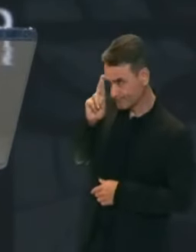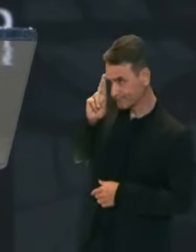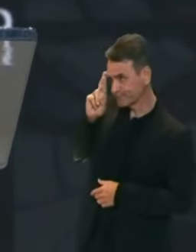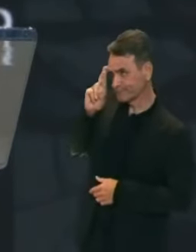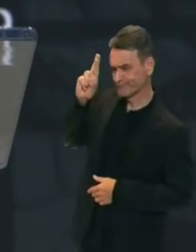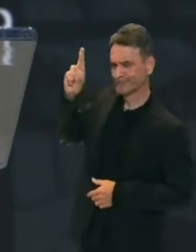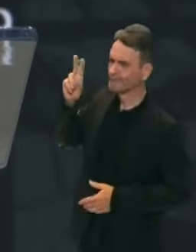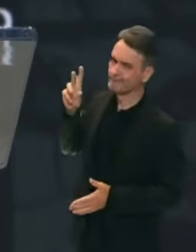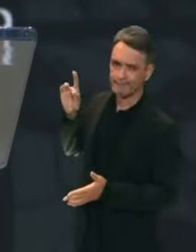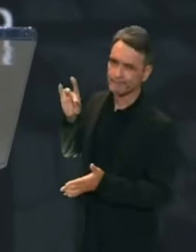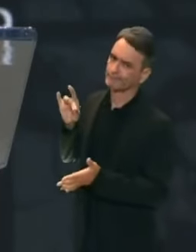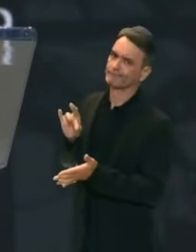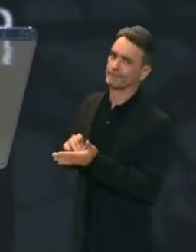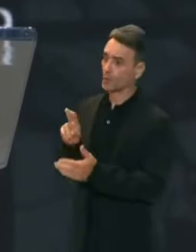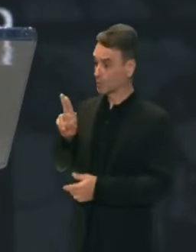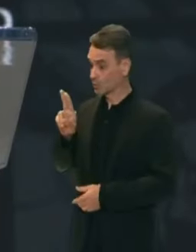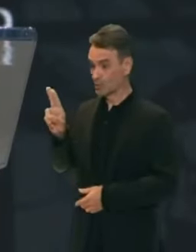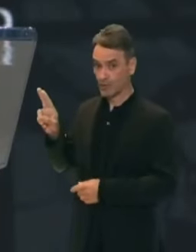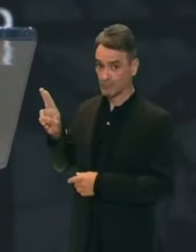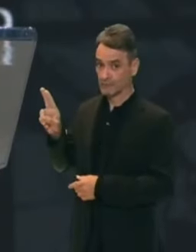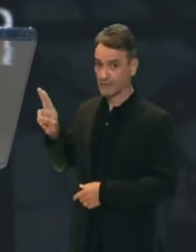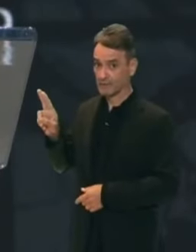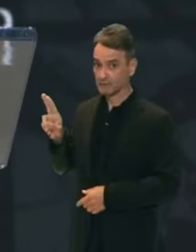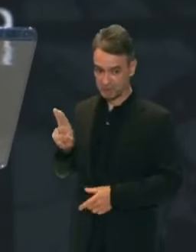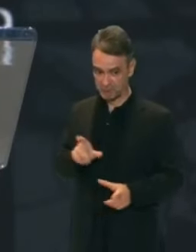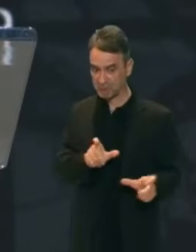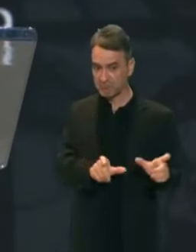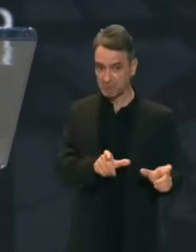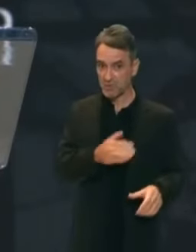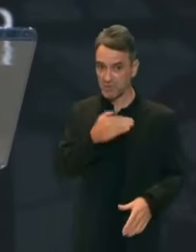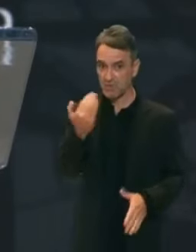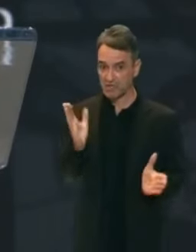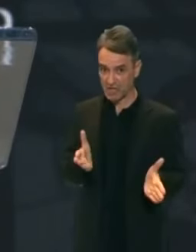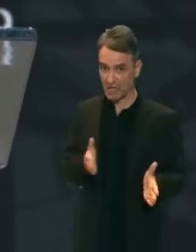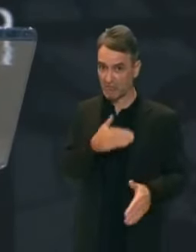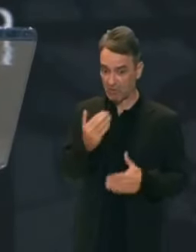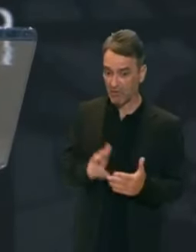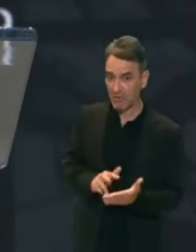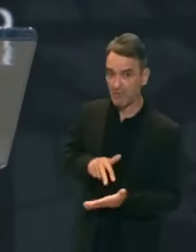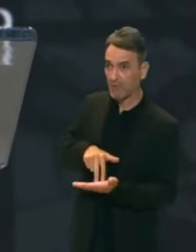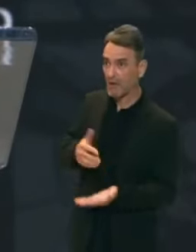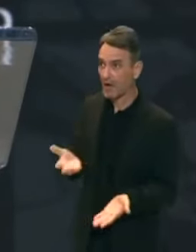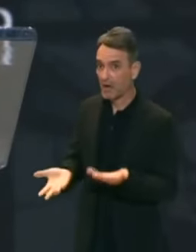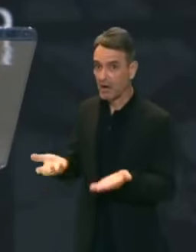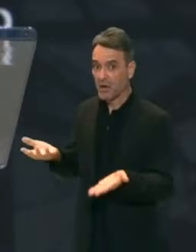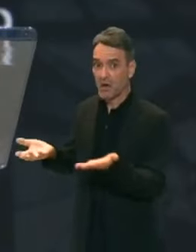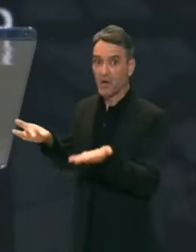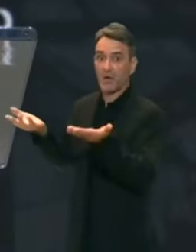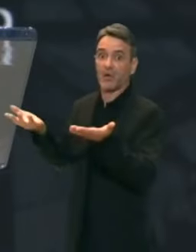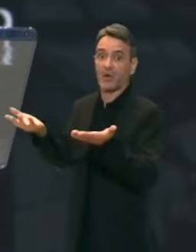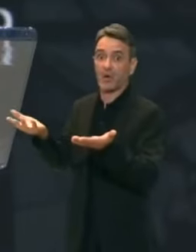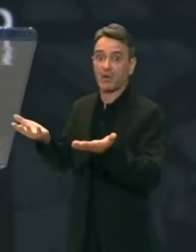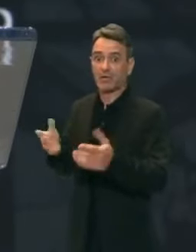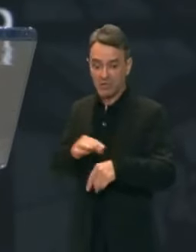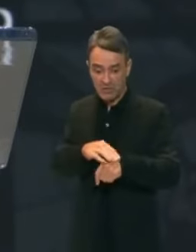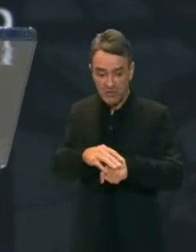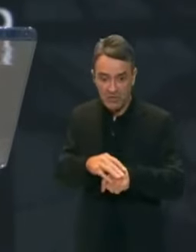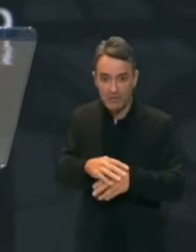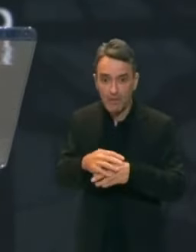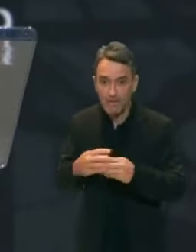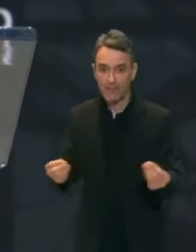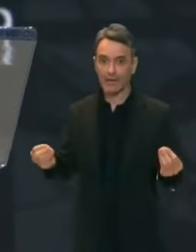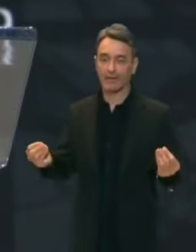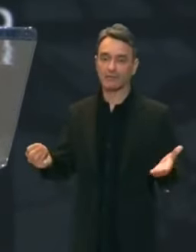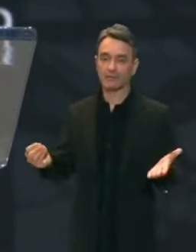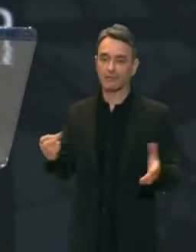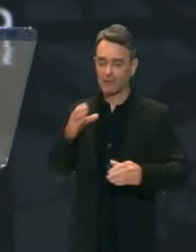Através desse nome, os mortos ressuscitam, os enfermos são curados. Quando nós